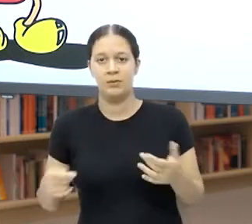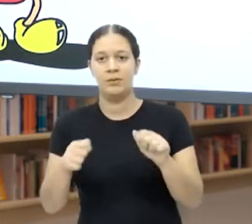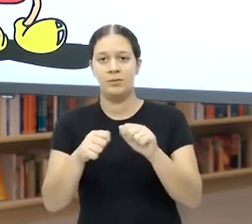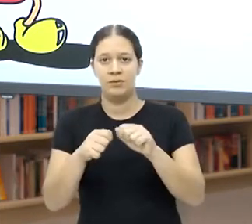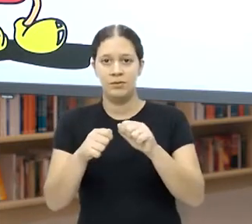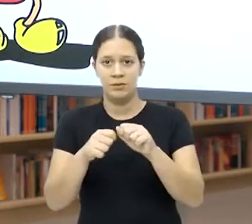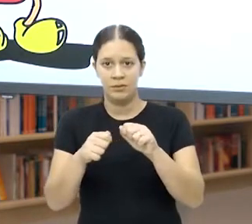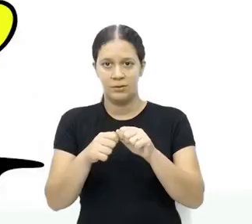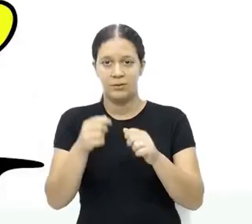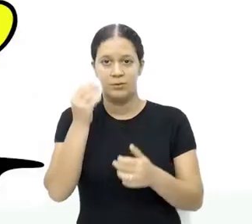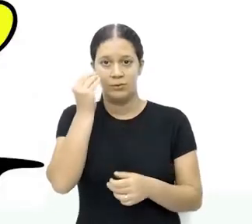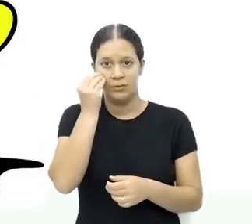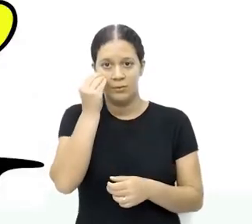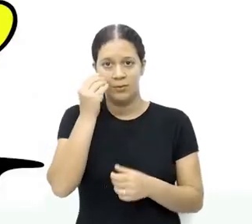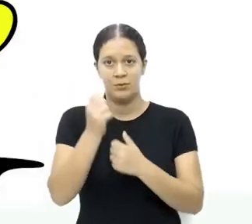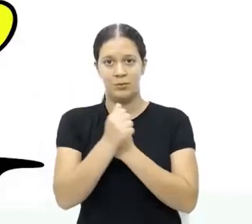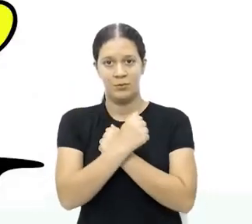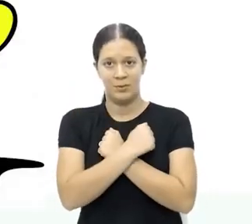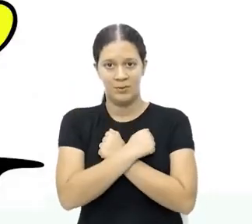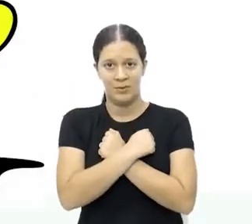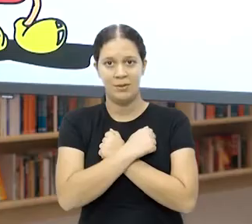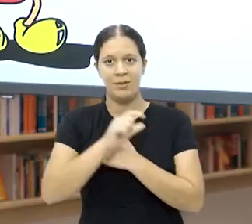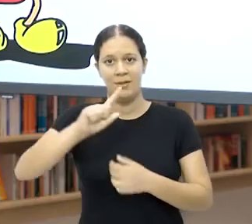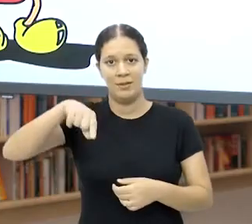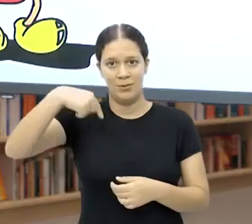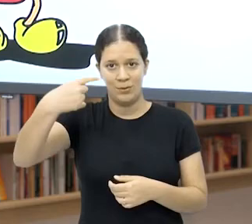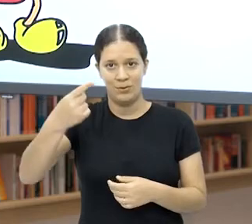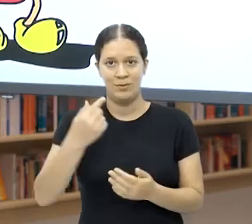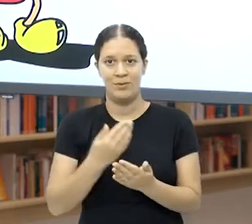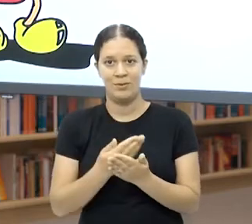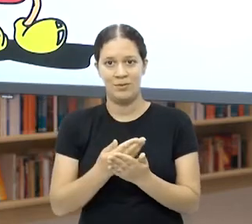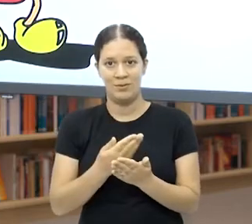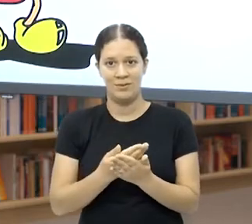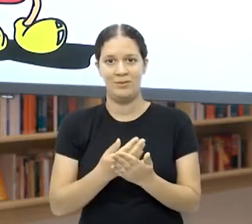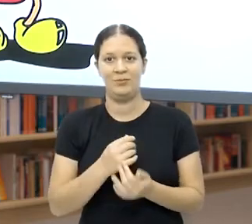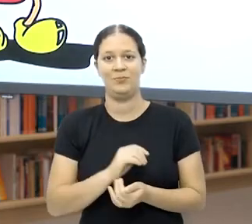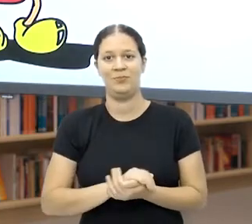fizemos essa correção. Um forte abraço, até a próxima aula e um beijo no coração.